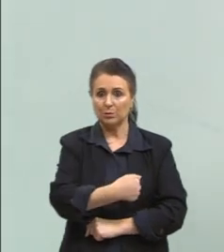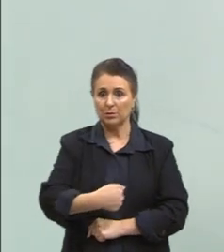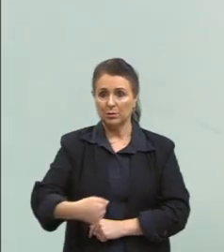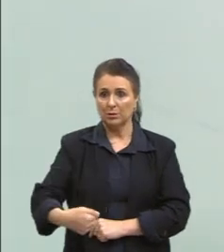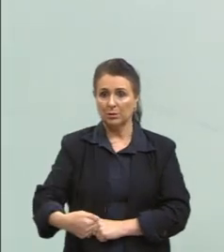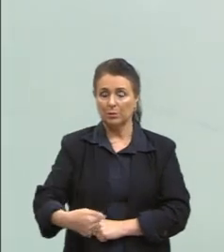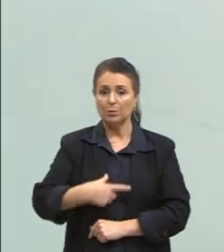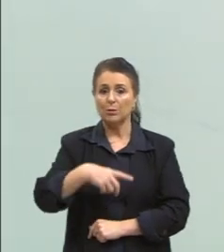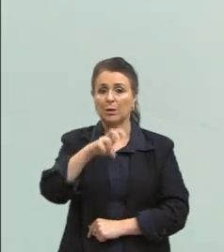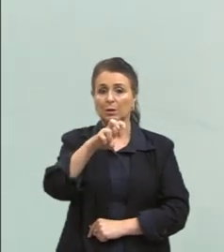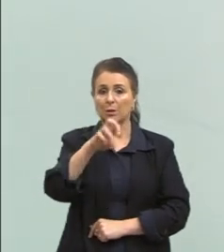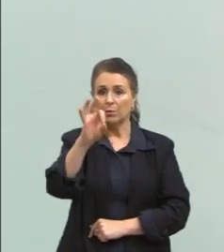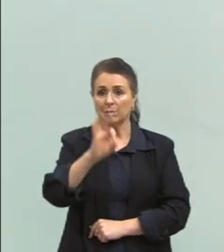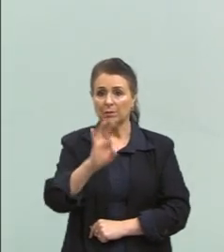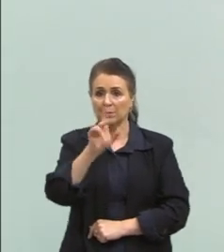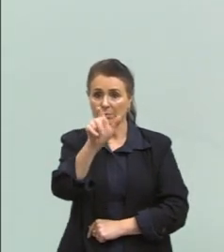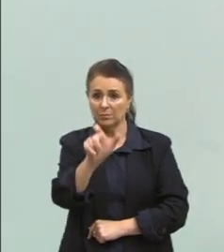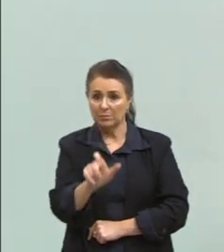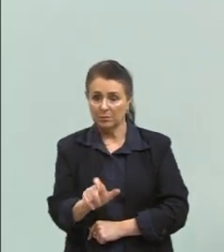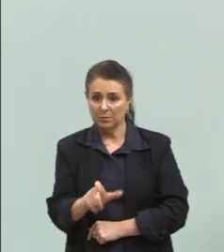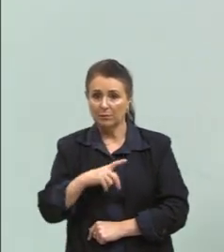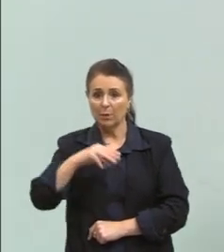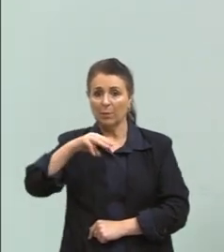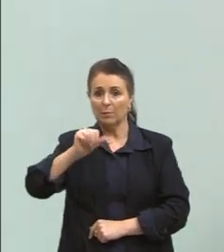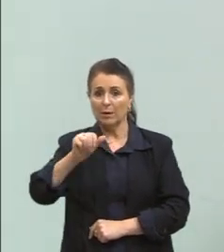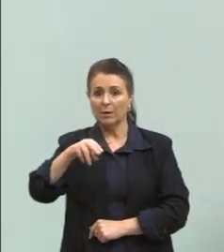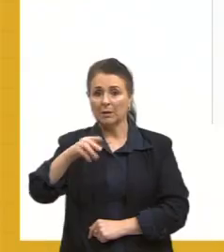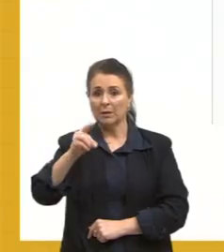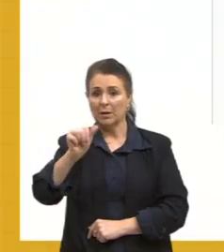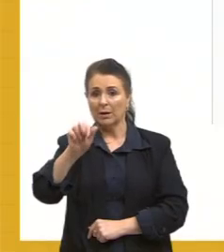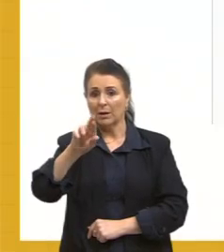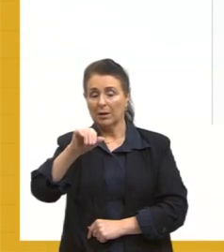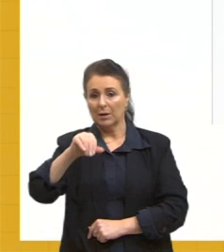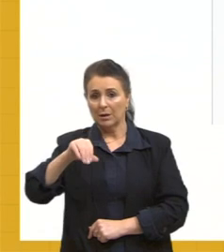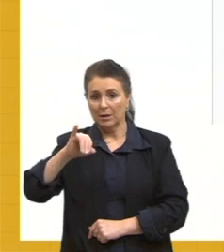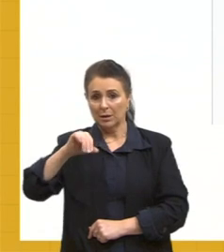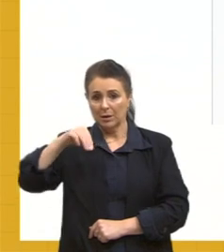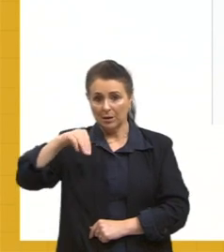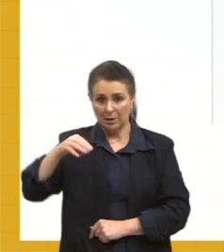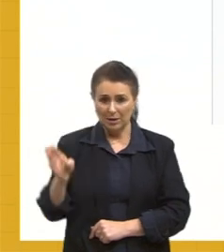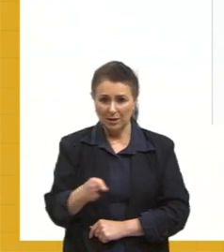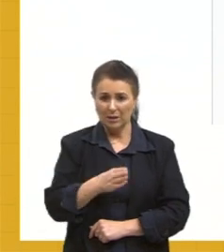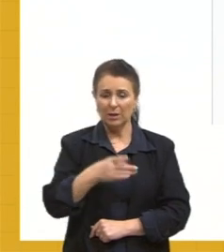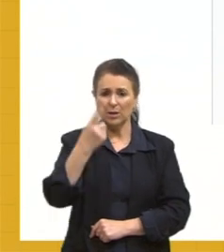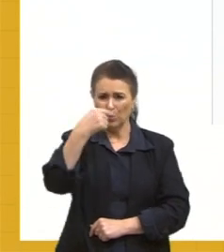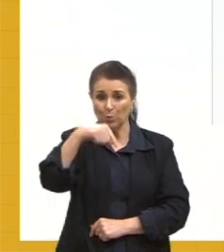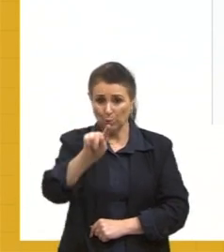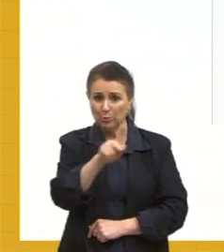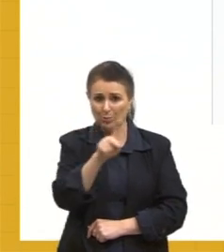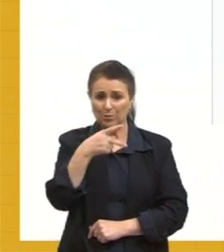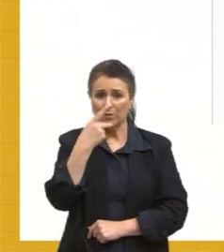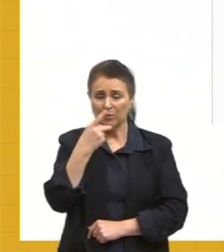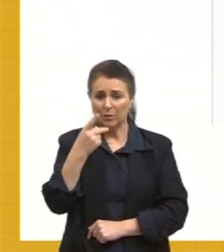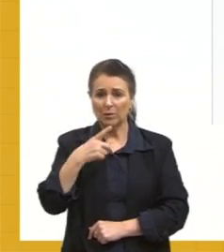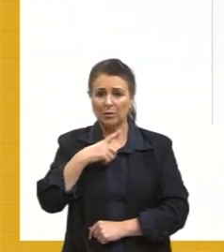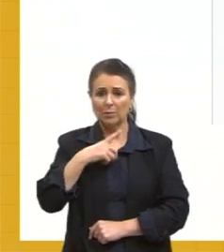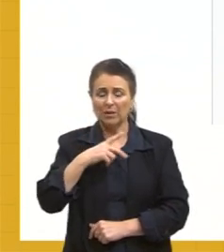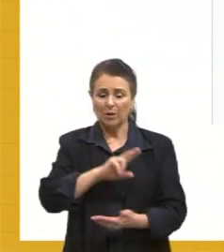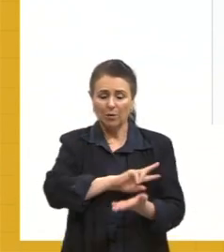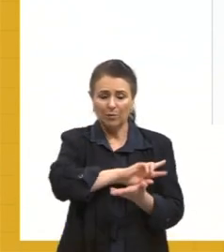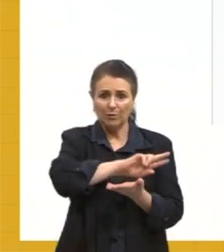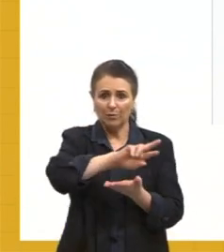das pessoas né que falam Mandarim e cantonês o tagalog o vietnamita